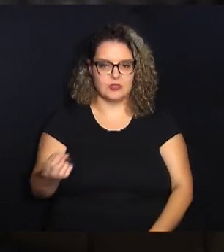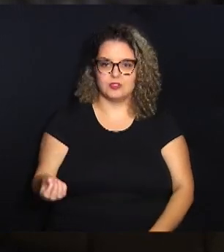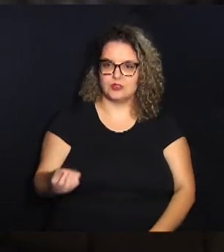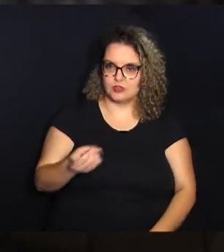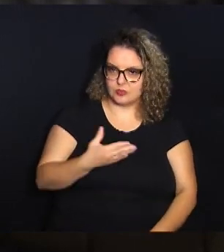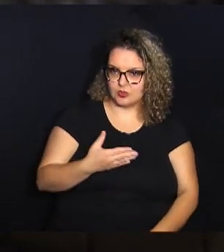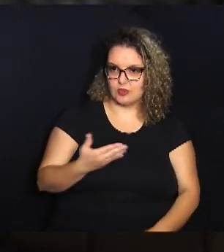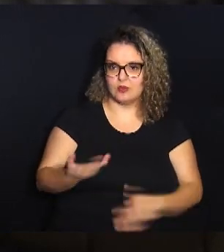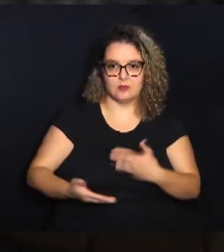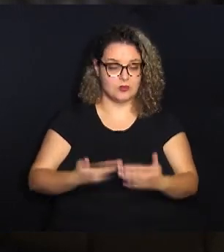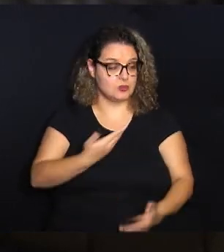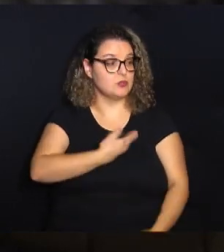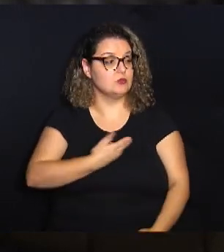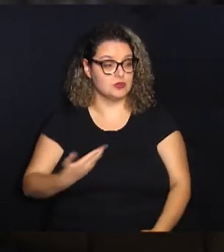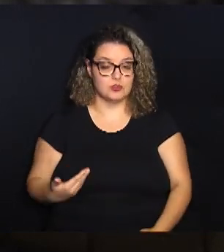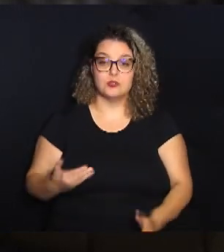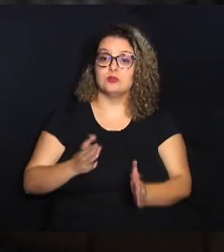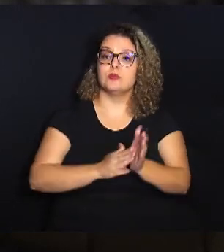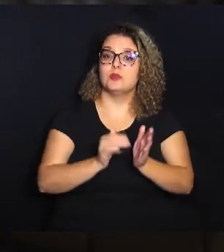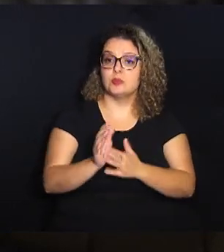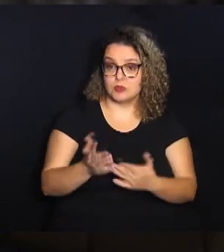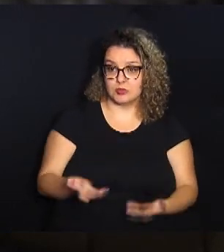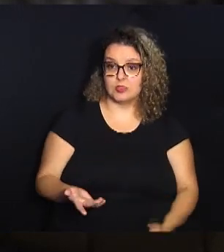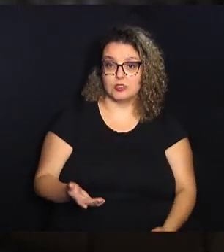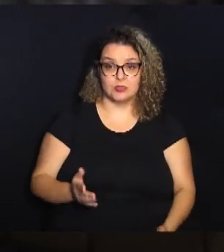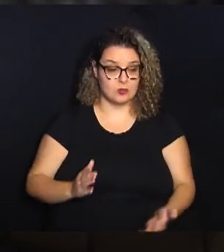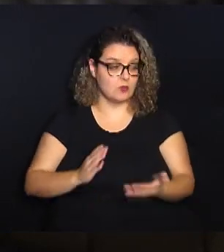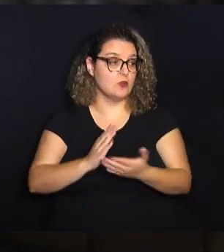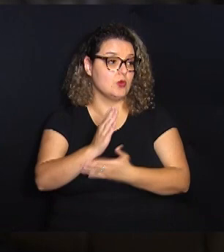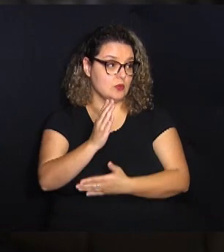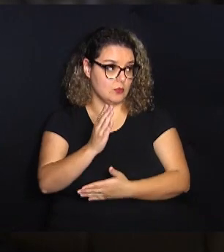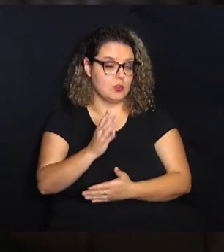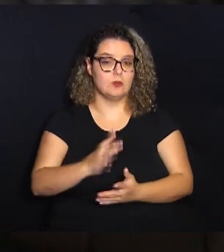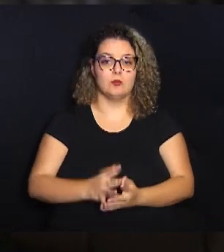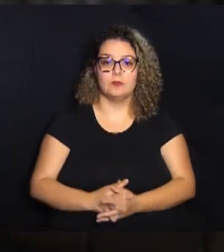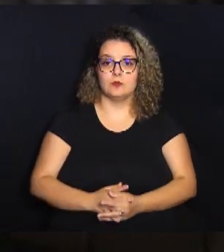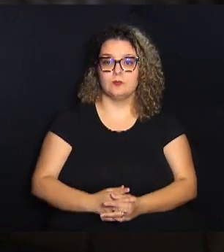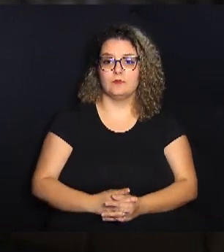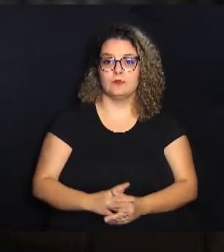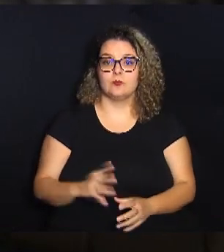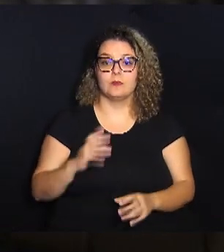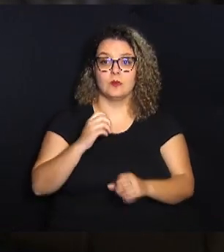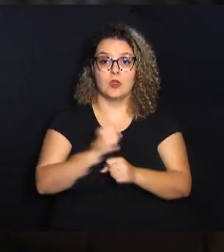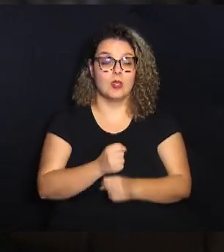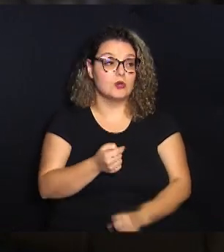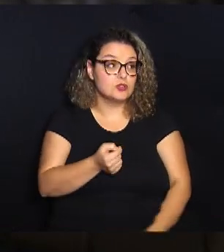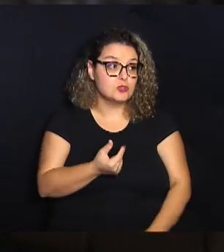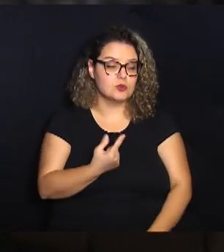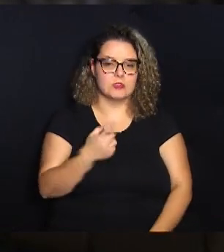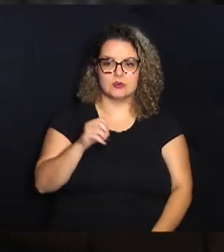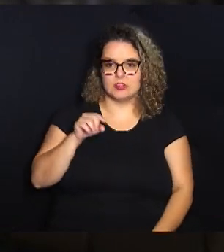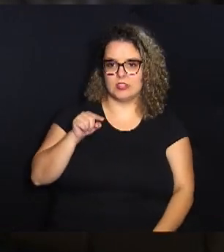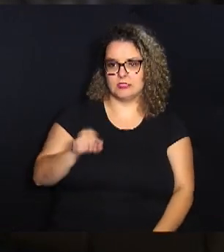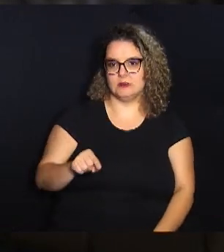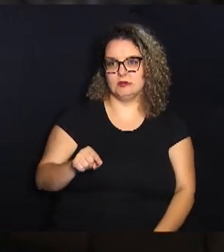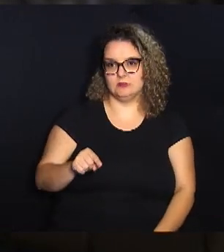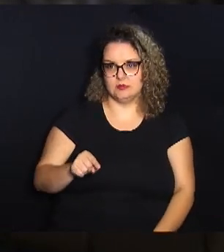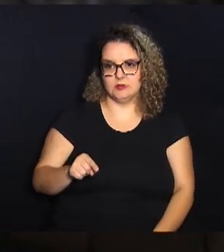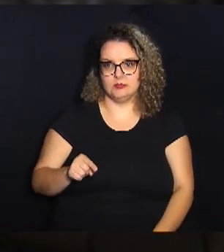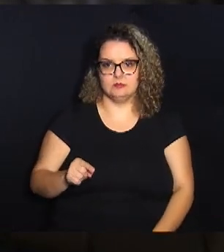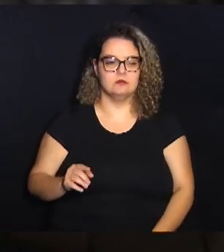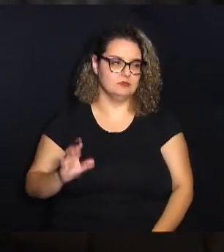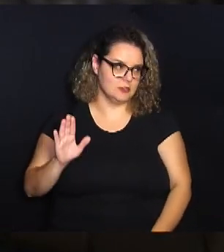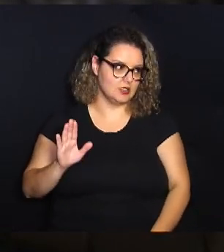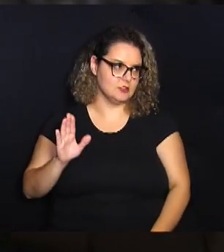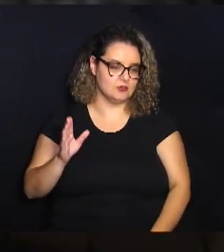por concurso, né, que foram aprovados num total de quase 10 mil candidatos. Então